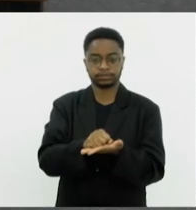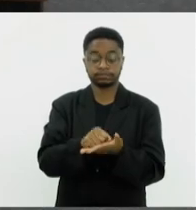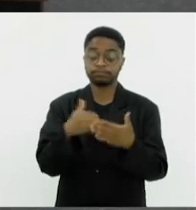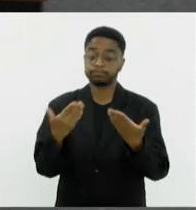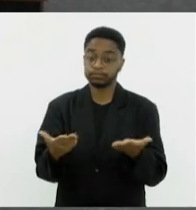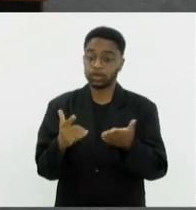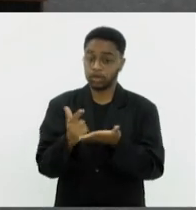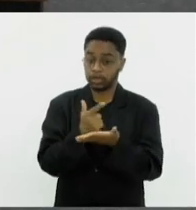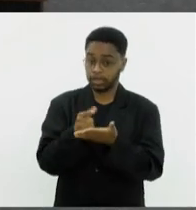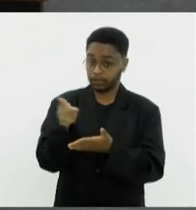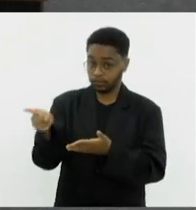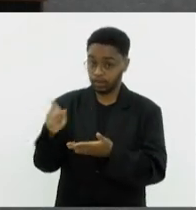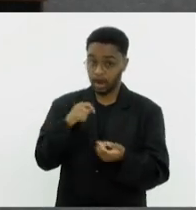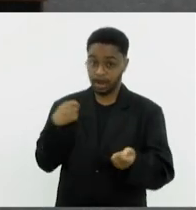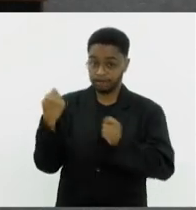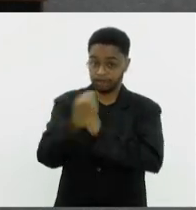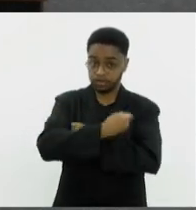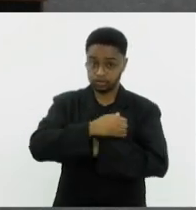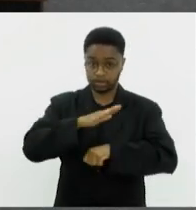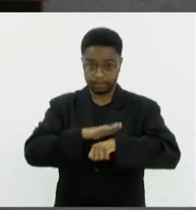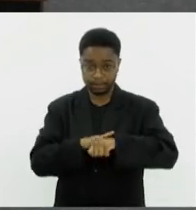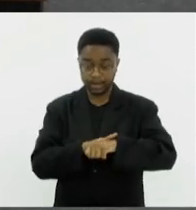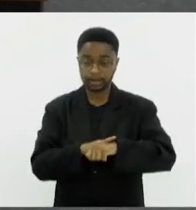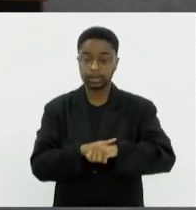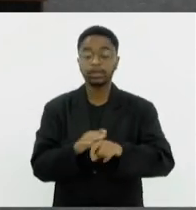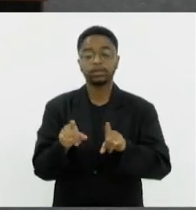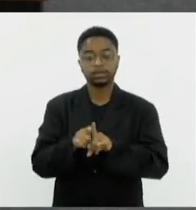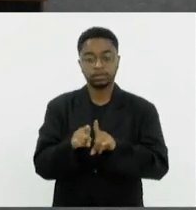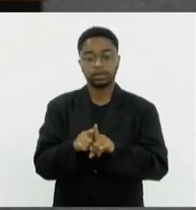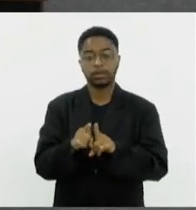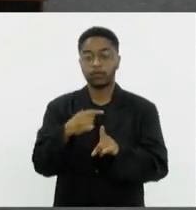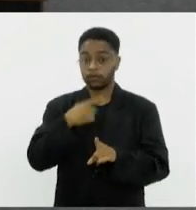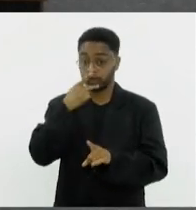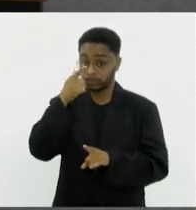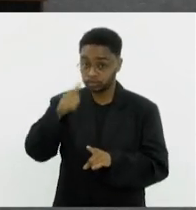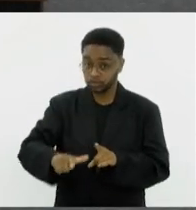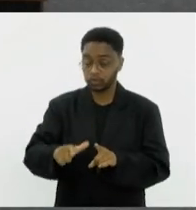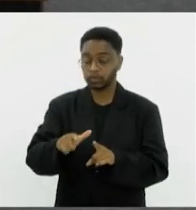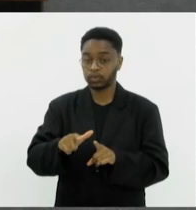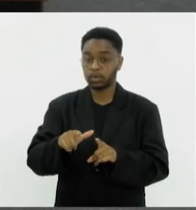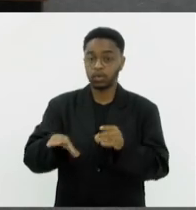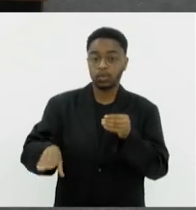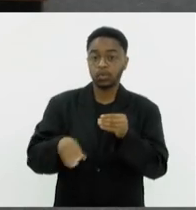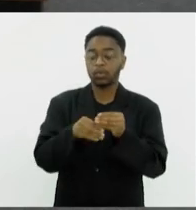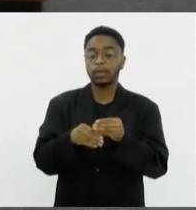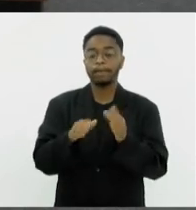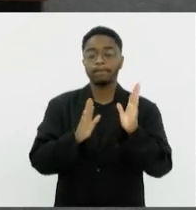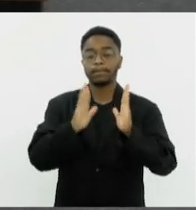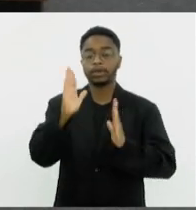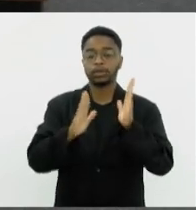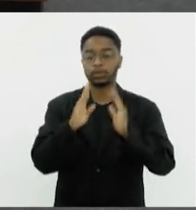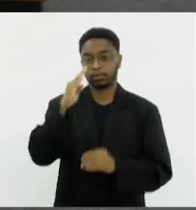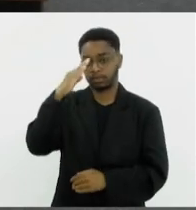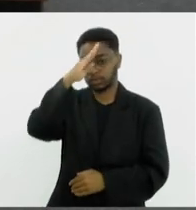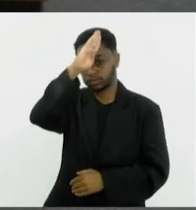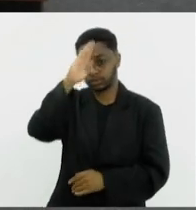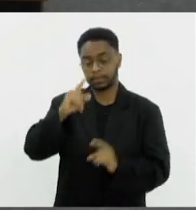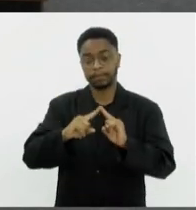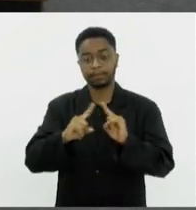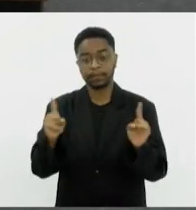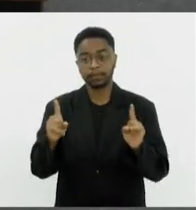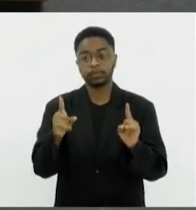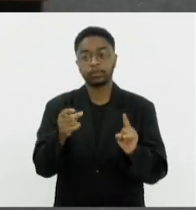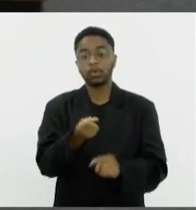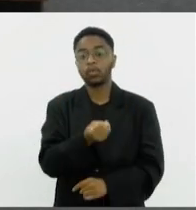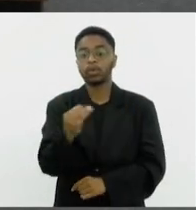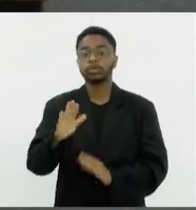Esse livro, O Avesso da Pele, foi incluído, repito, no governo Bolsonaro. Agora, quantas escolas